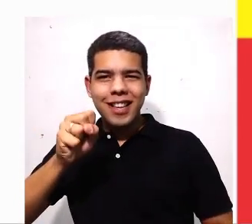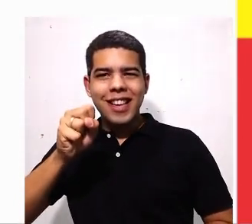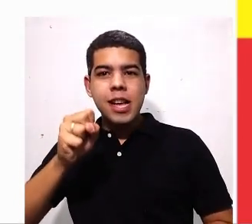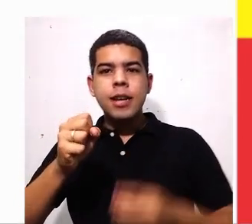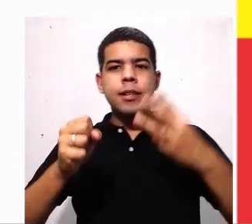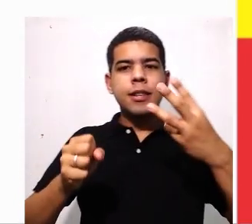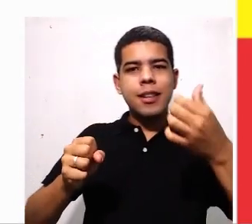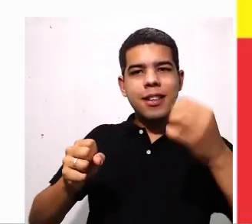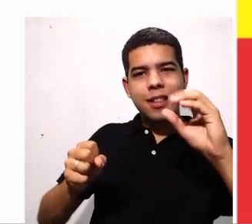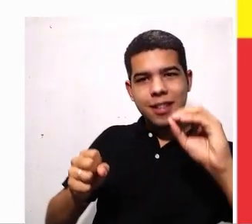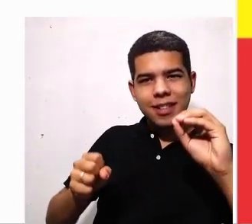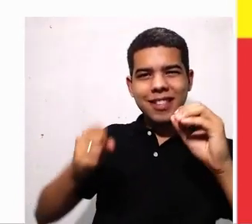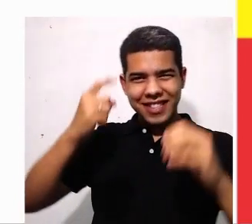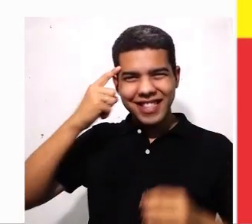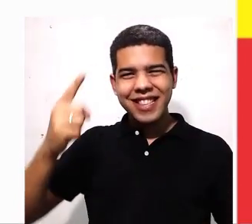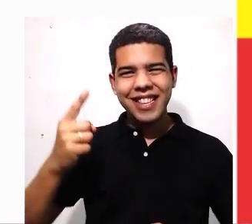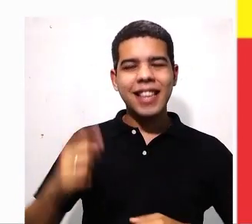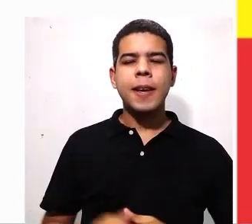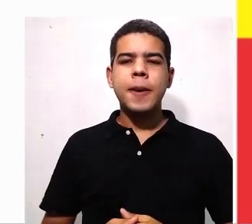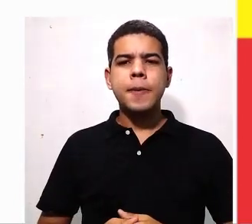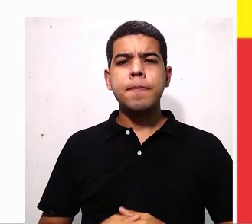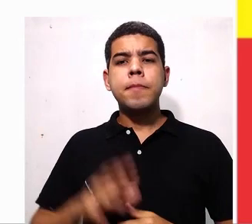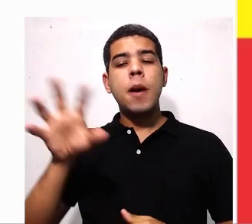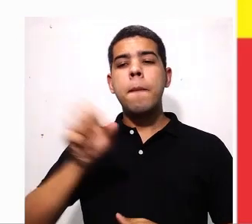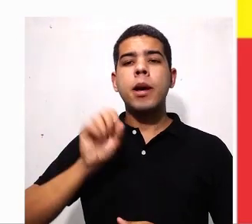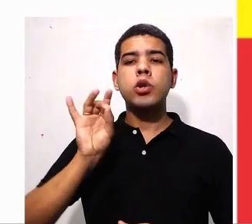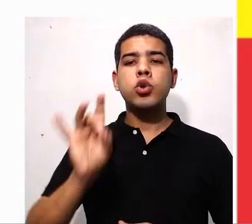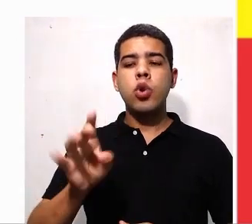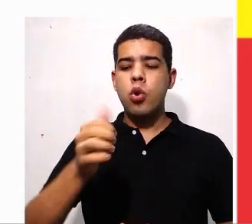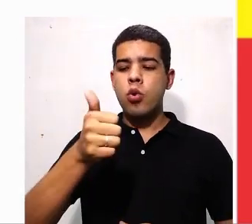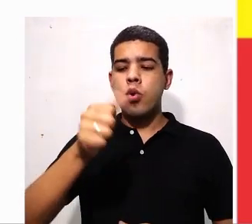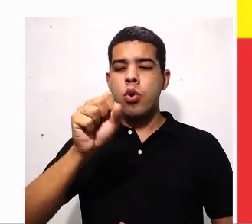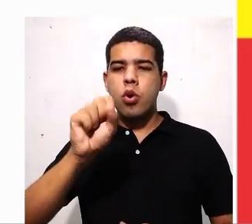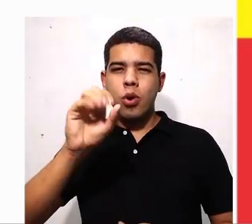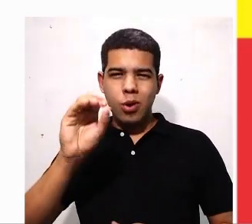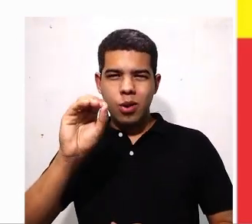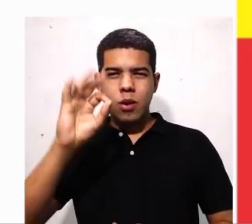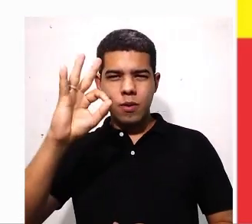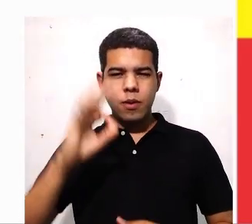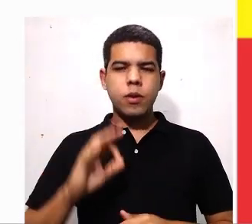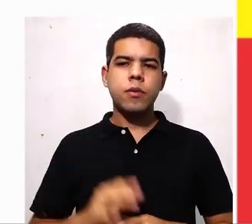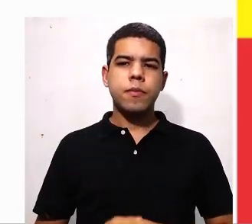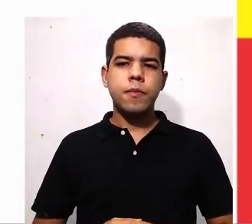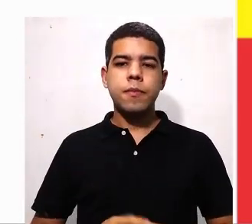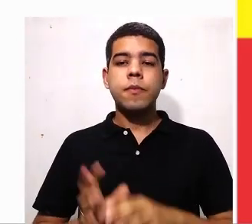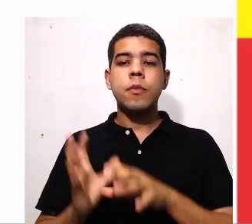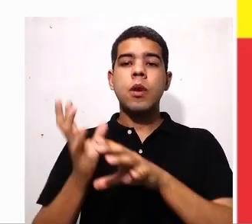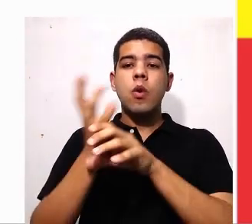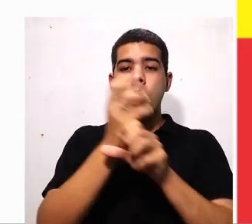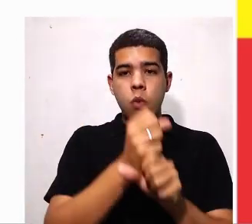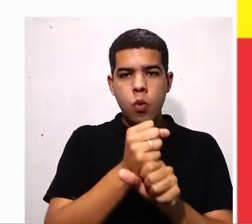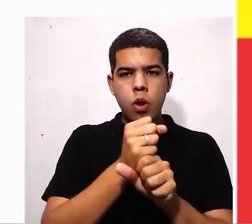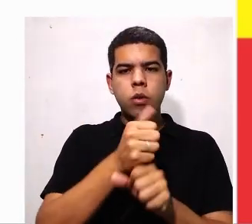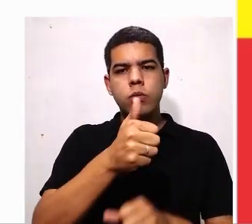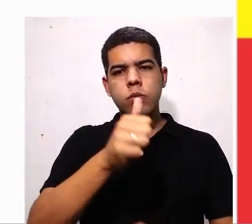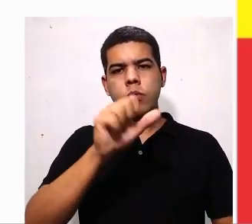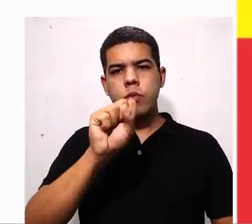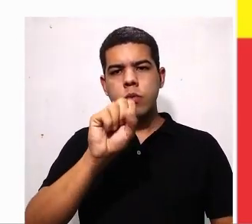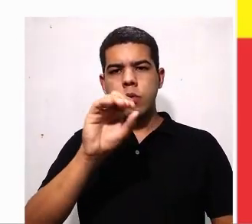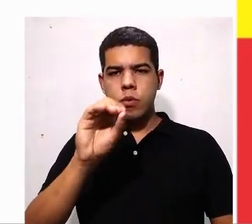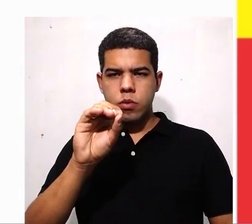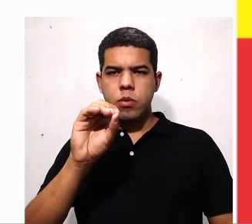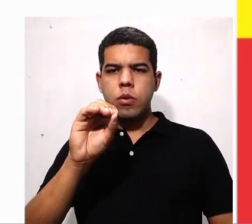é igual a 180. Então 70 mais 80, você vai dar somando 150. Então para